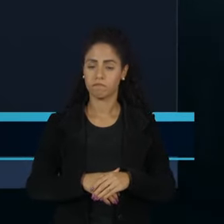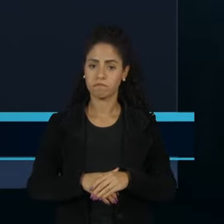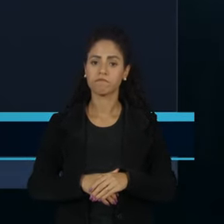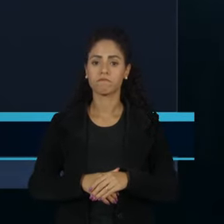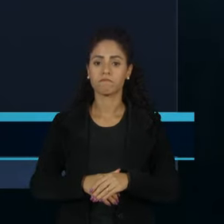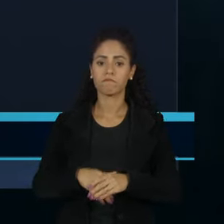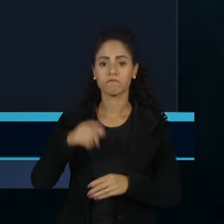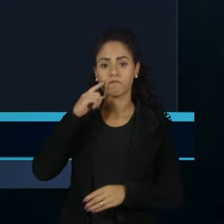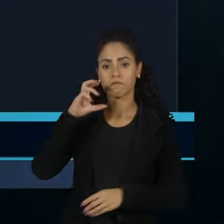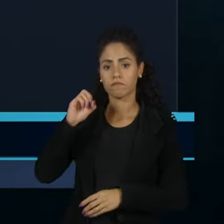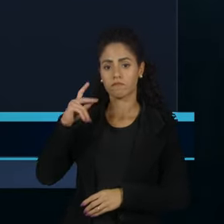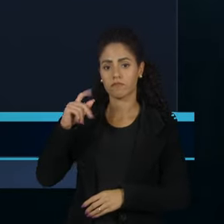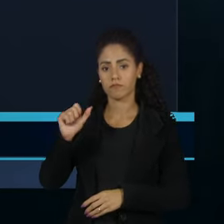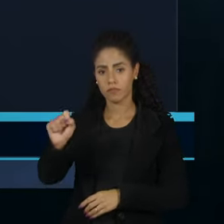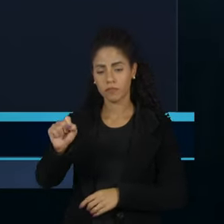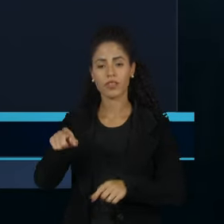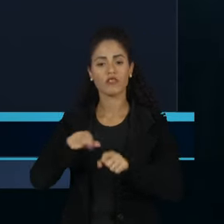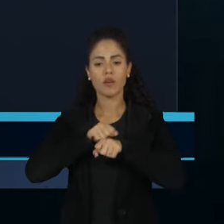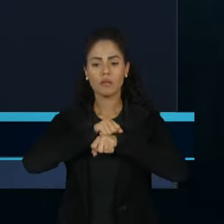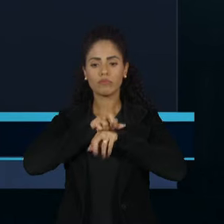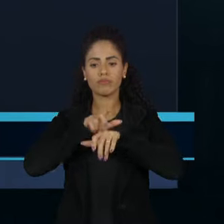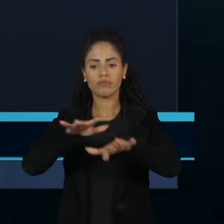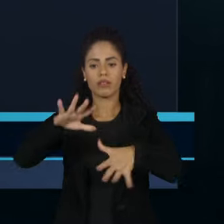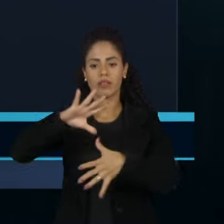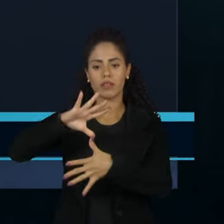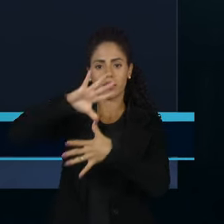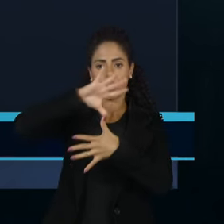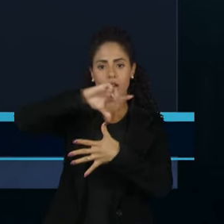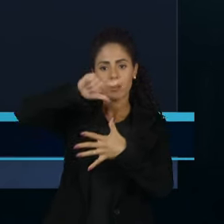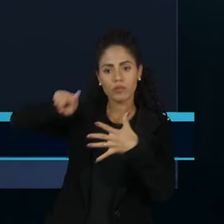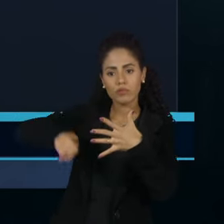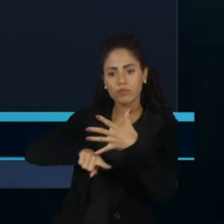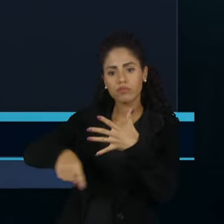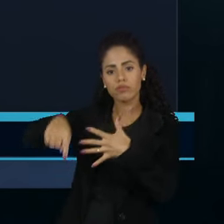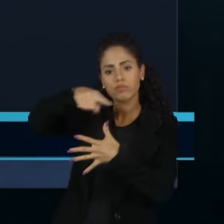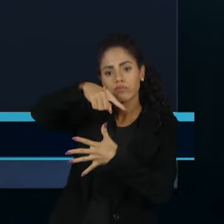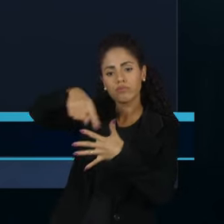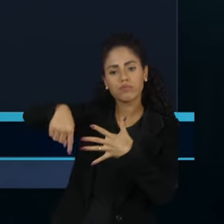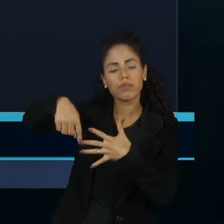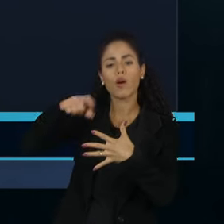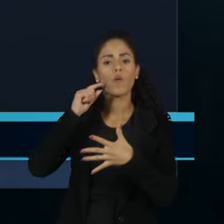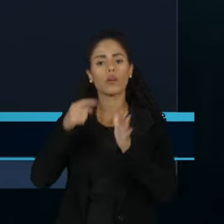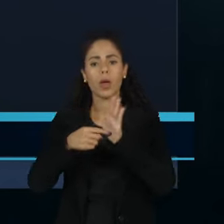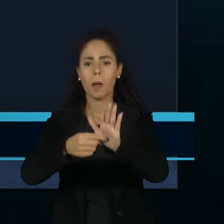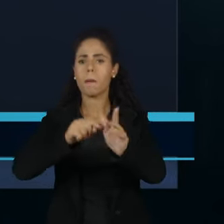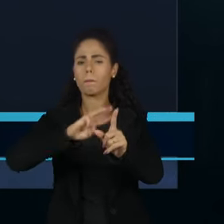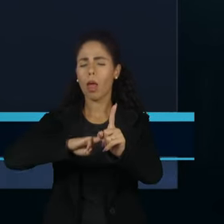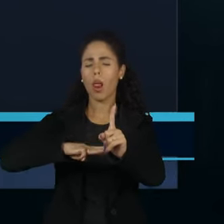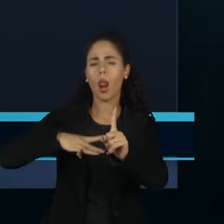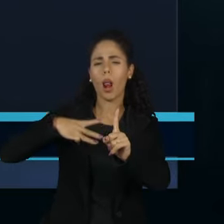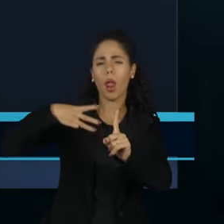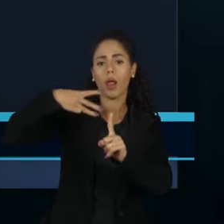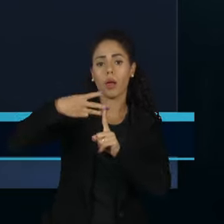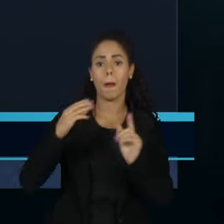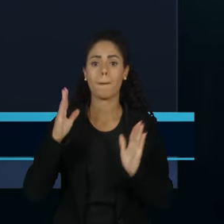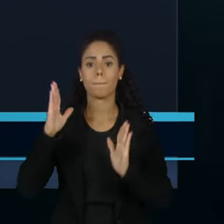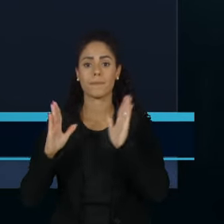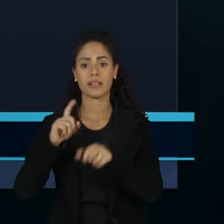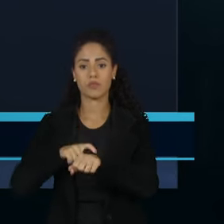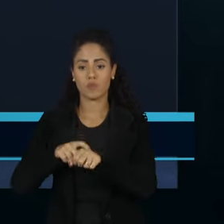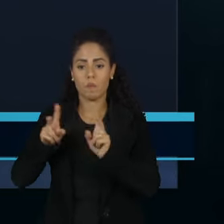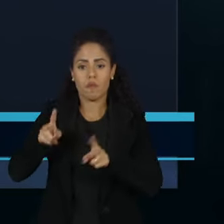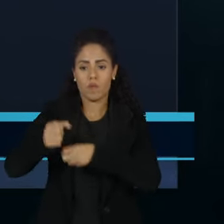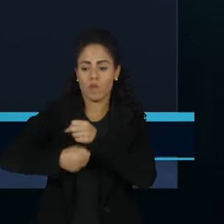nesta quinta-feira que os casos de dengue nas Américas em 2024 triplicaram na comparação com o mesmo período do ano